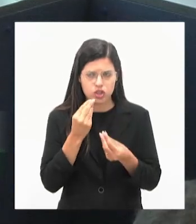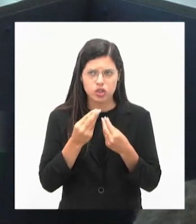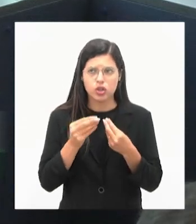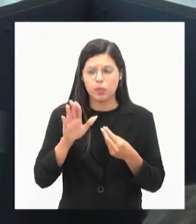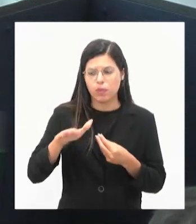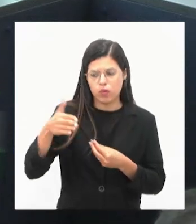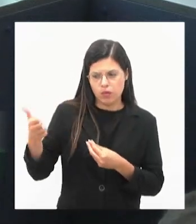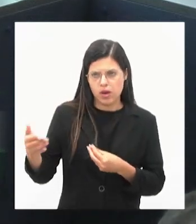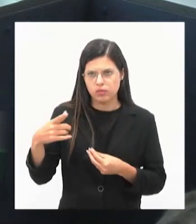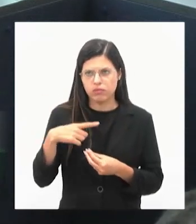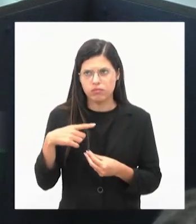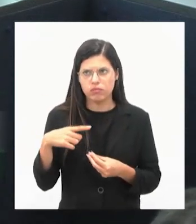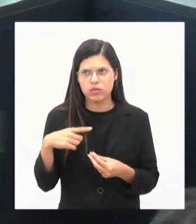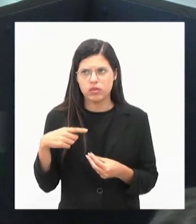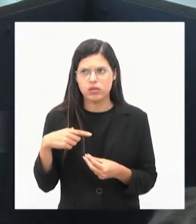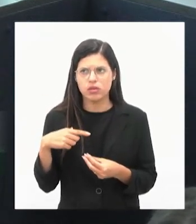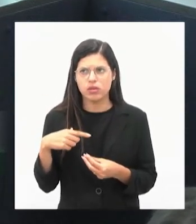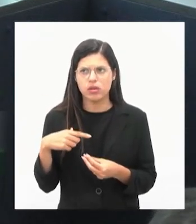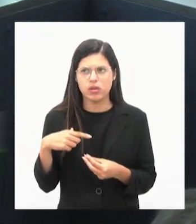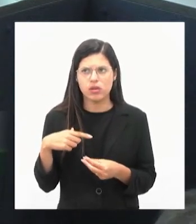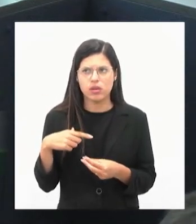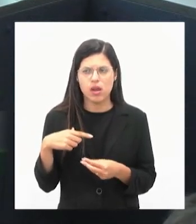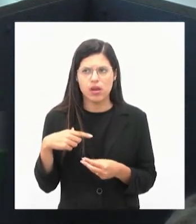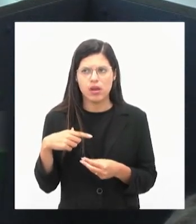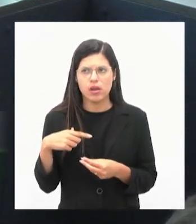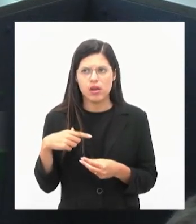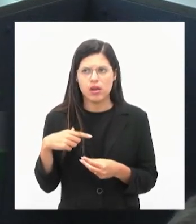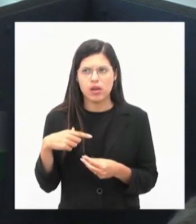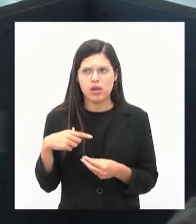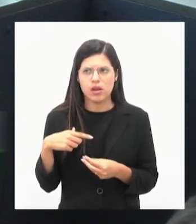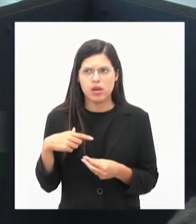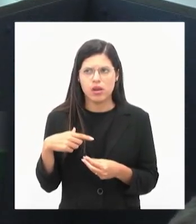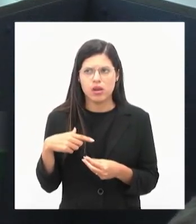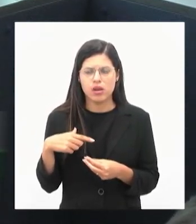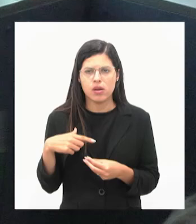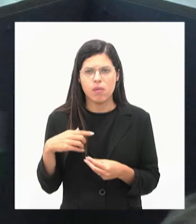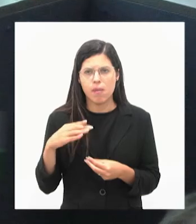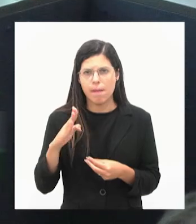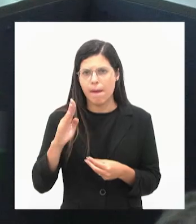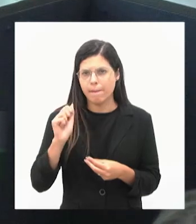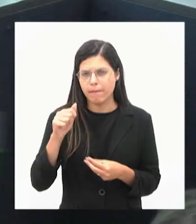uma banca com os caras fazendo operação de transferência